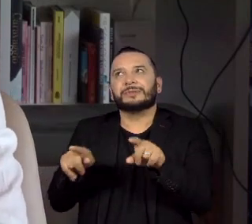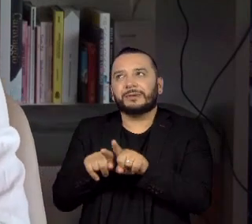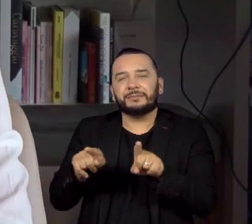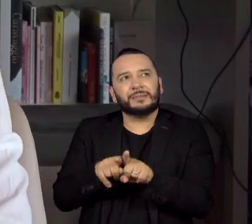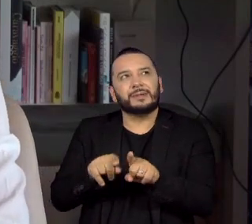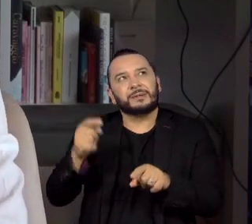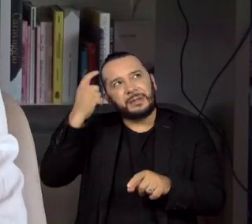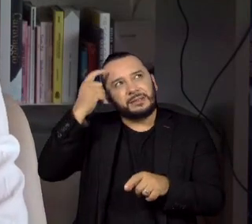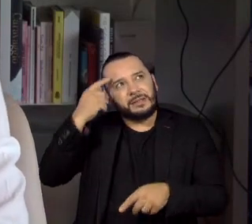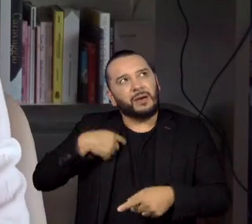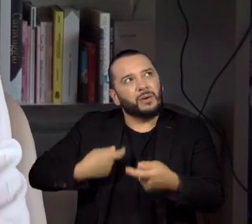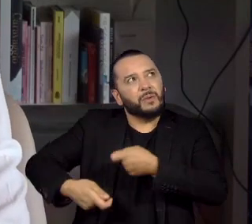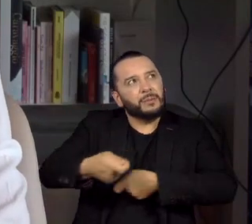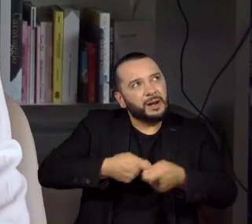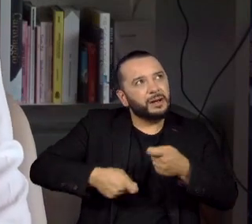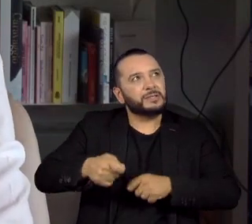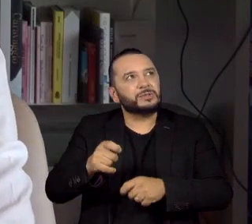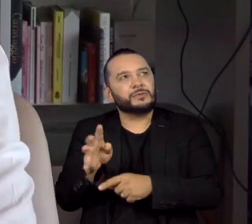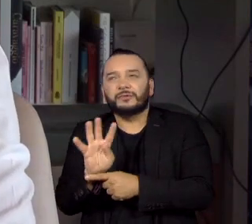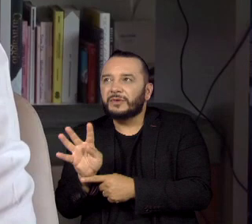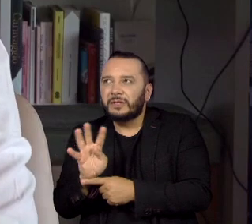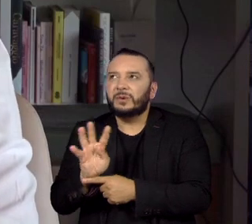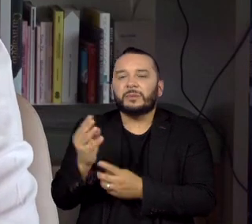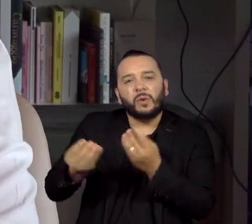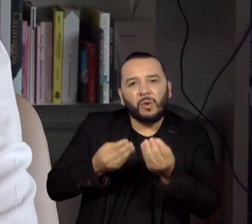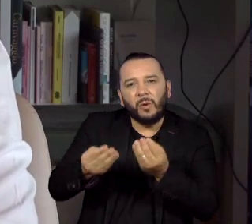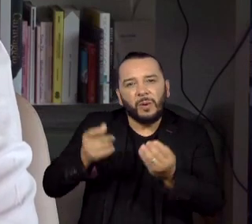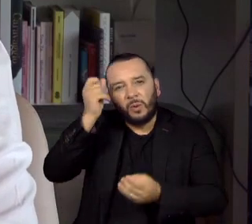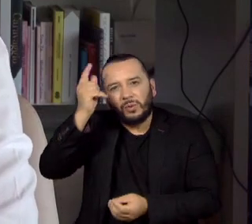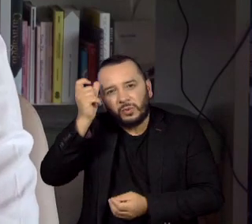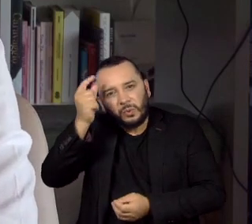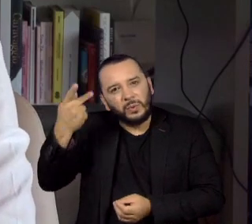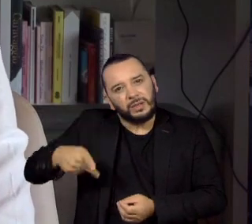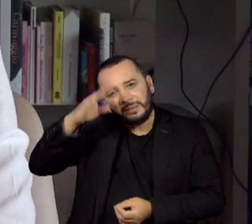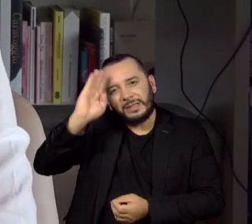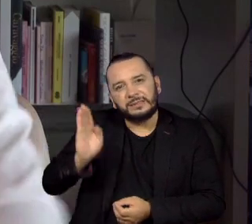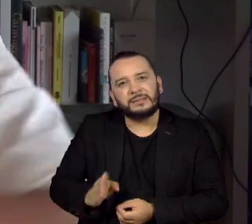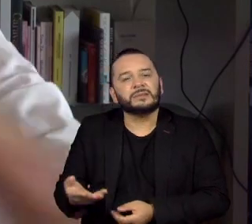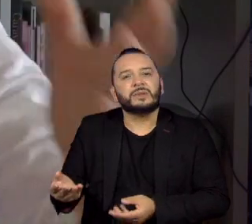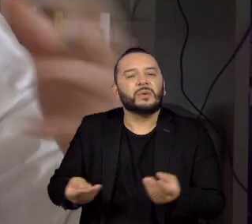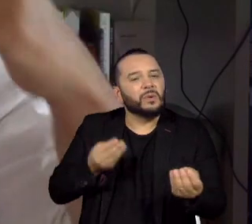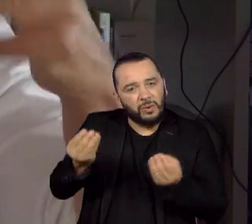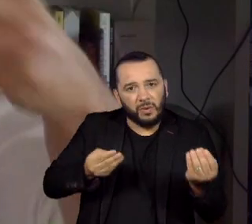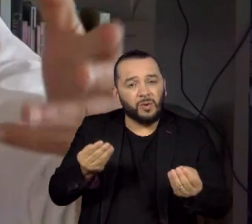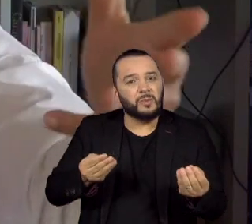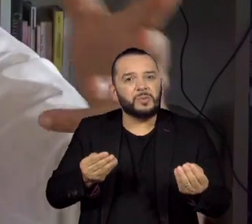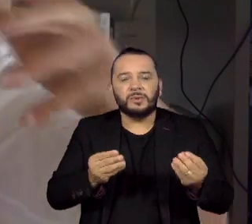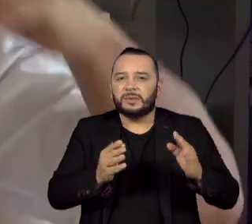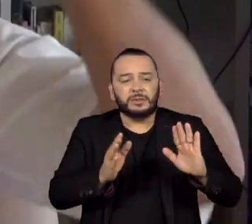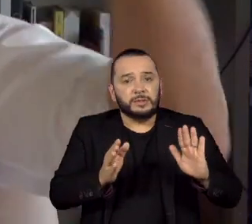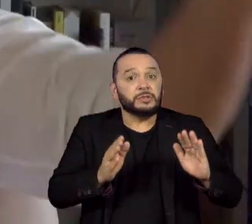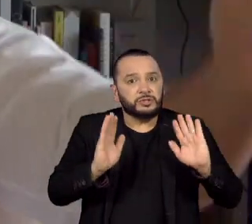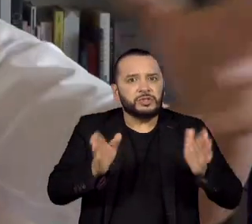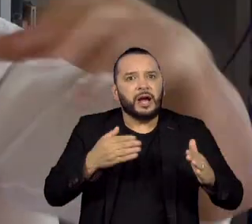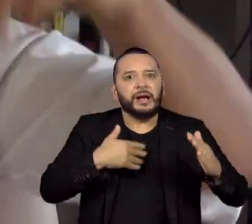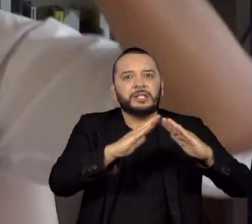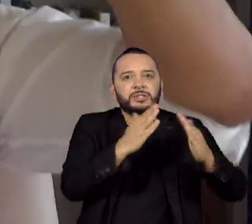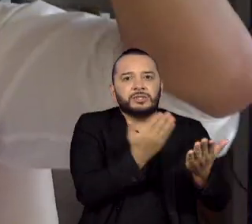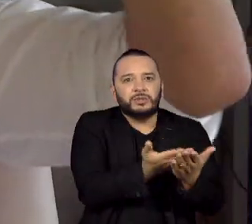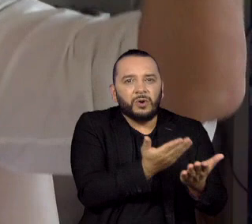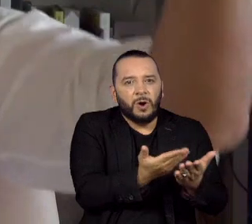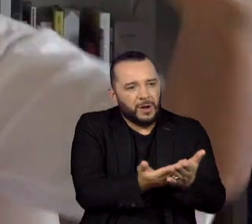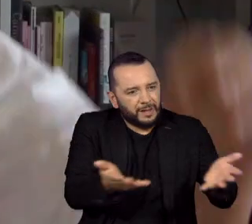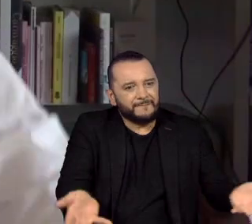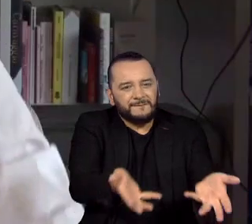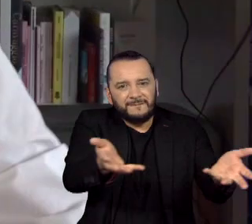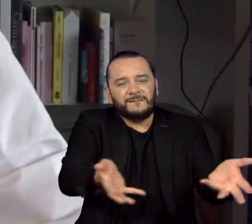brasileira, como a gente lidar melhor com isso, né? Como ter grandes escolas também formando para o mercado, para dar emprego e